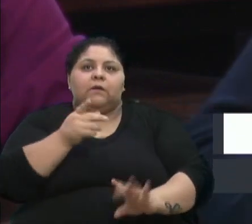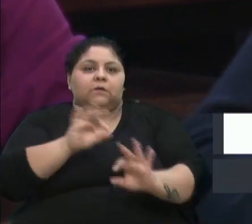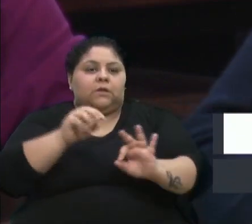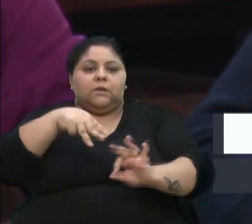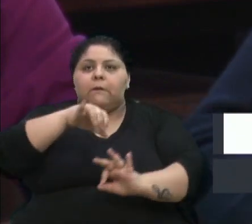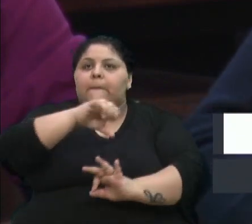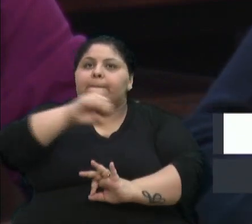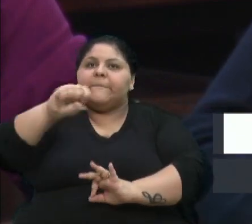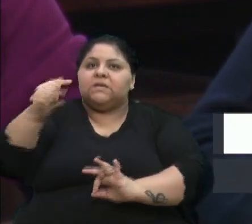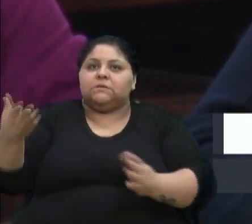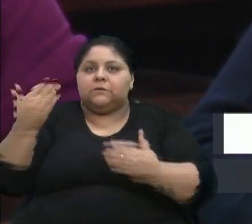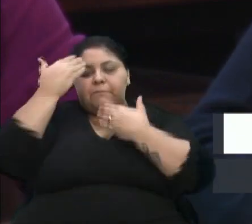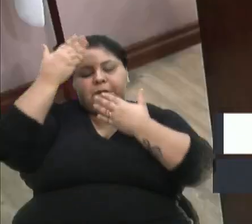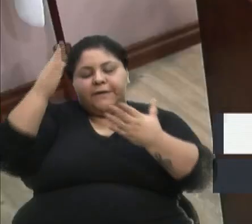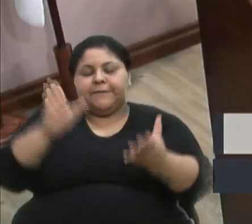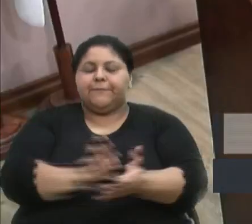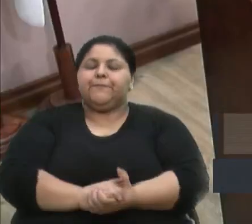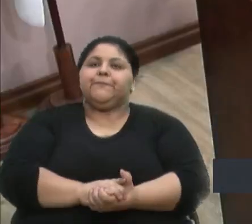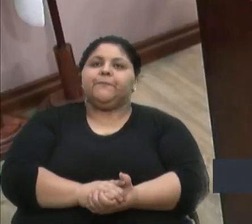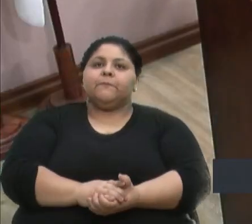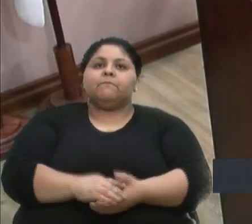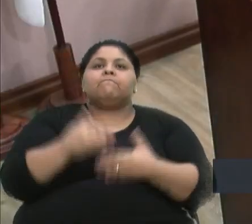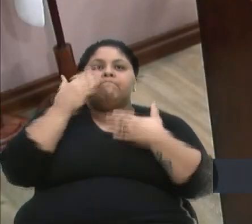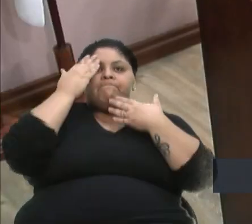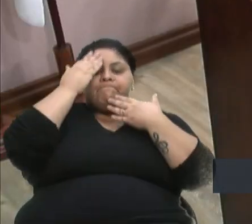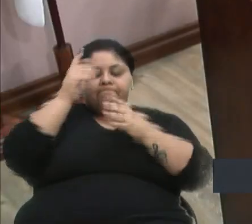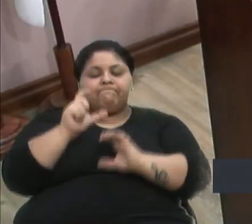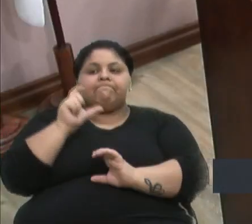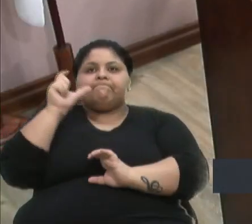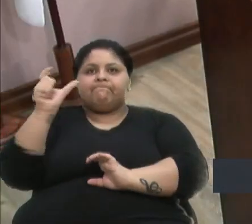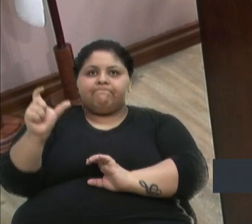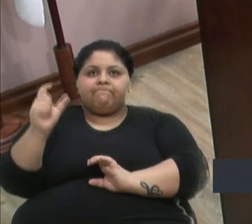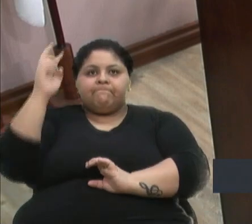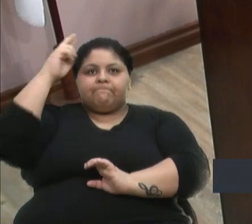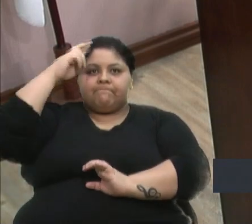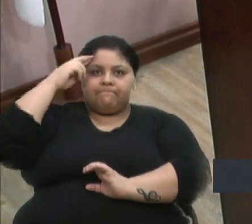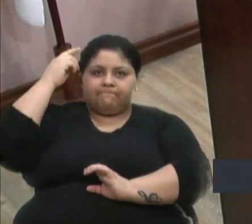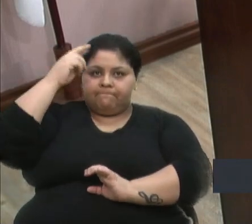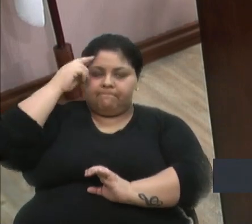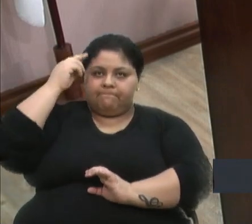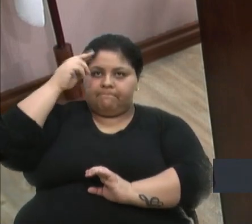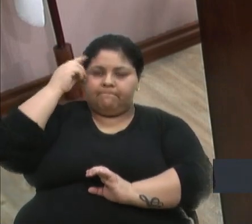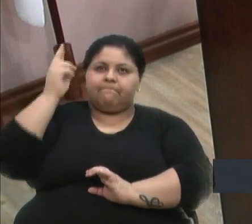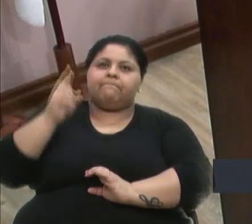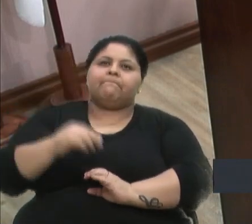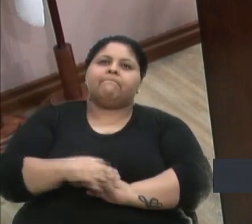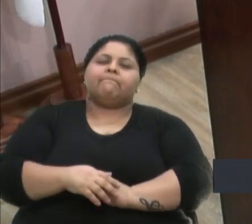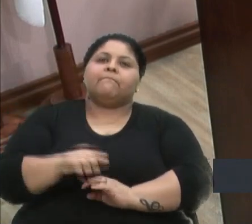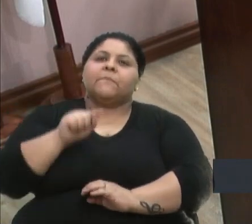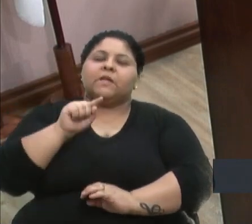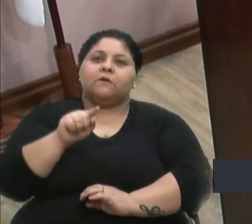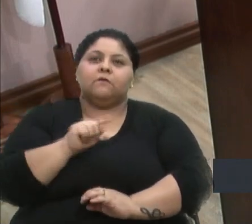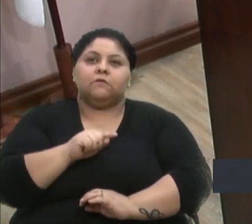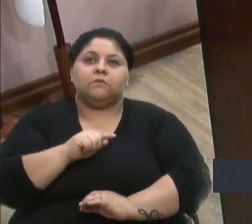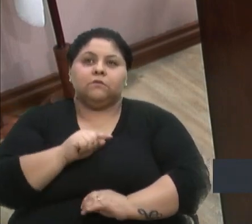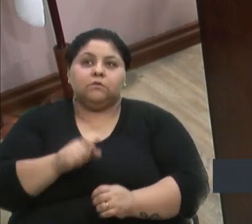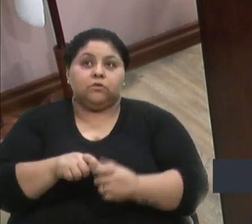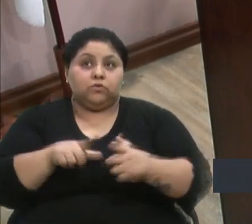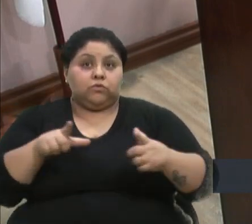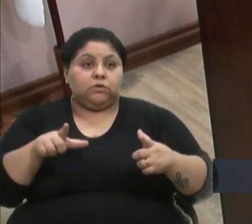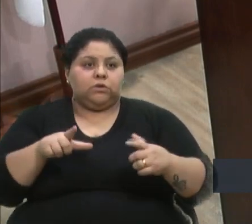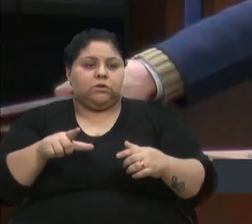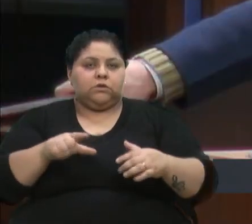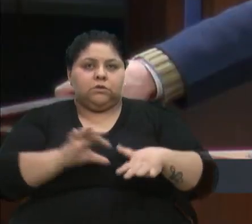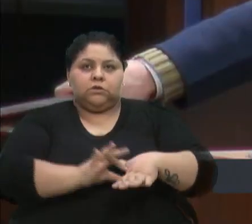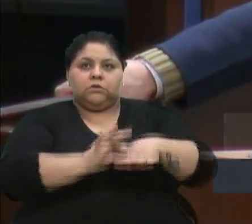pegar. Agradeço suas ponderações, vereador Rafael, e o senhor, como um grande líder comunitário,